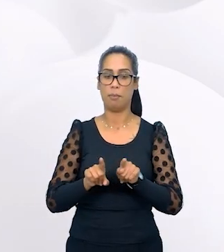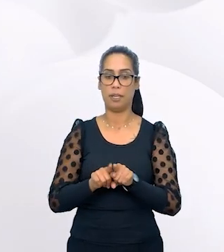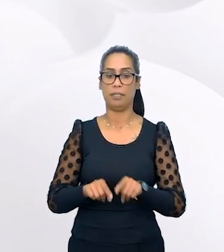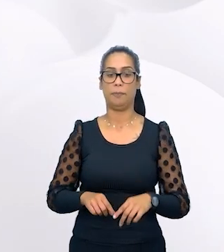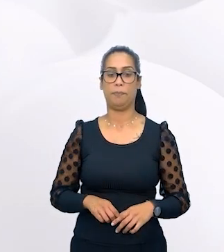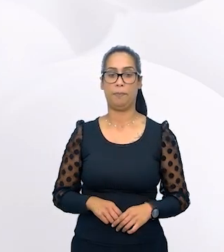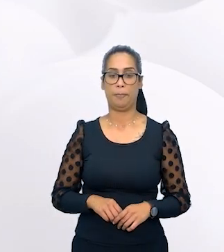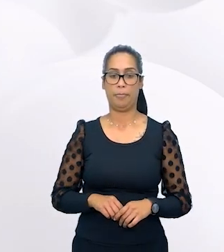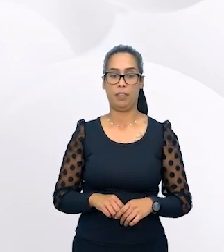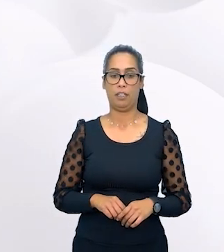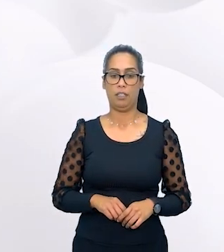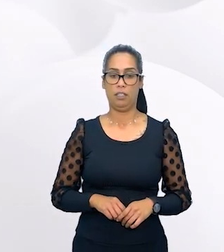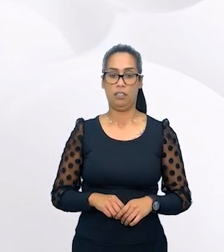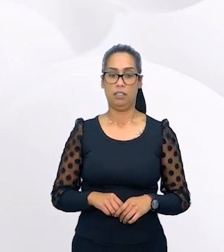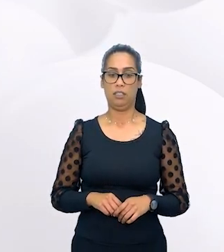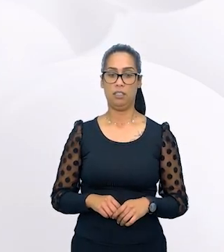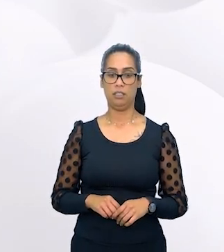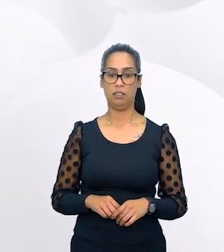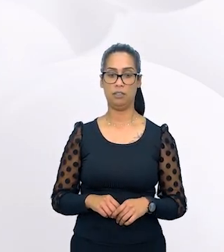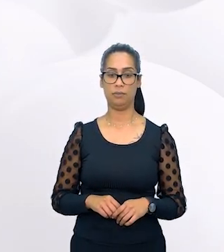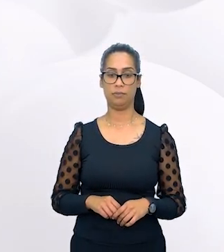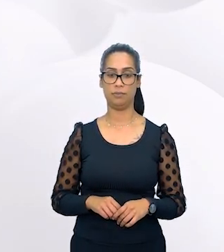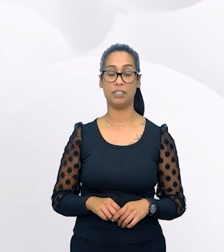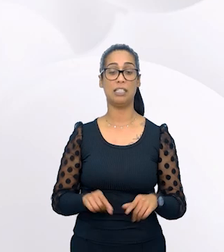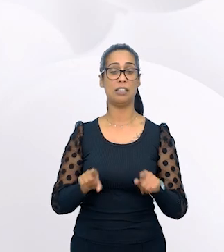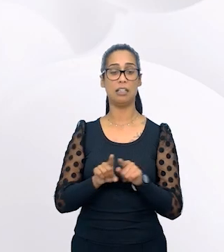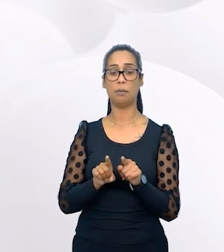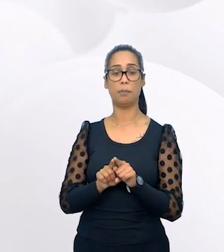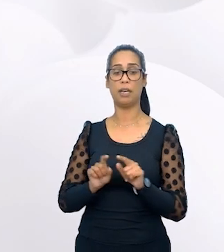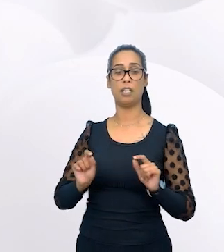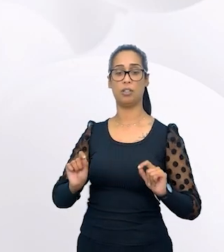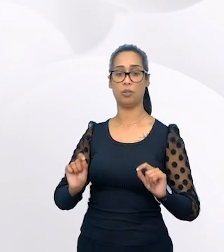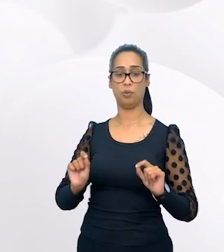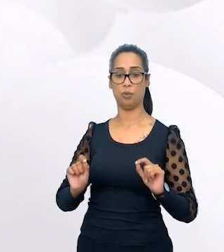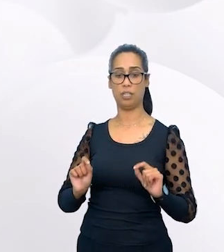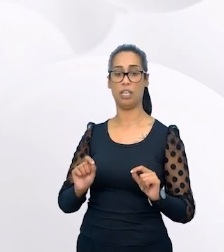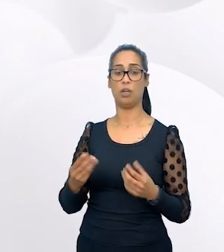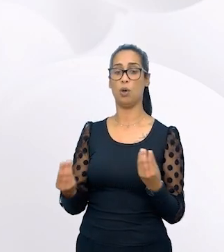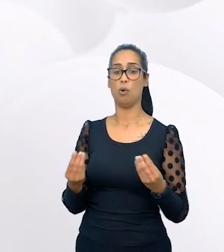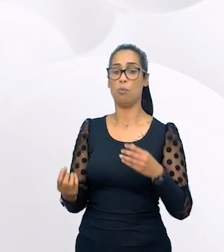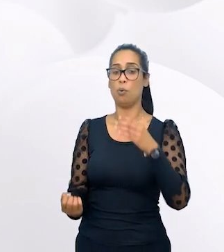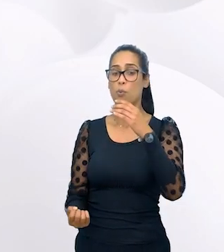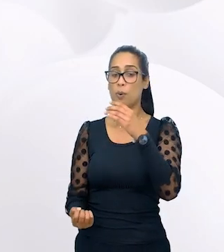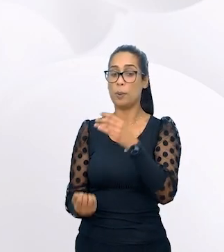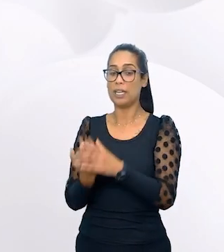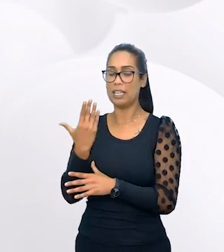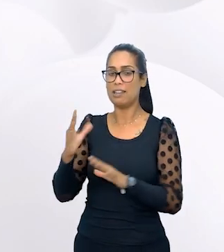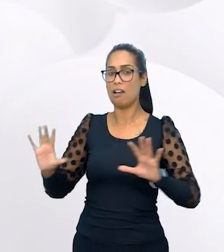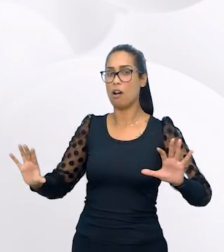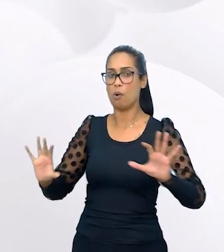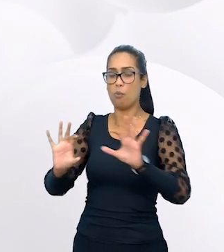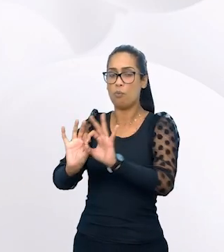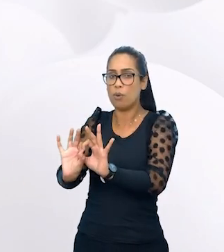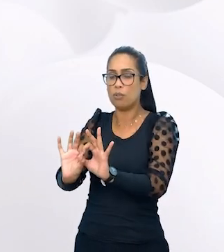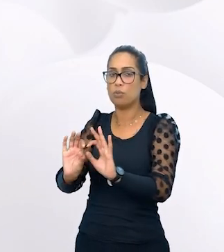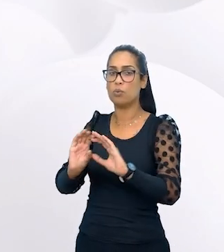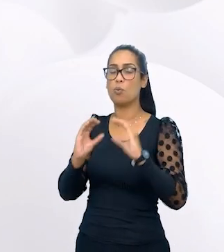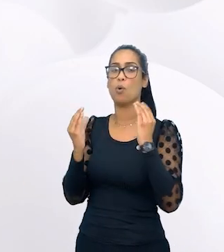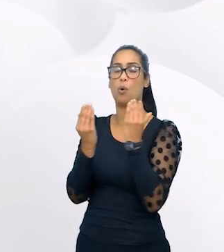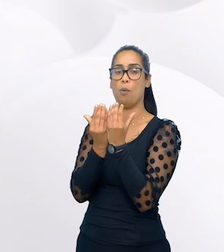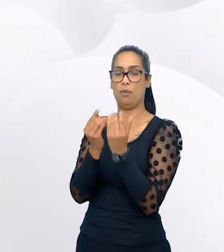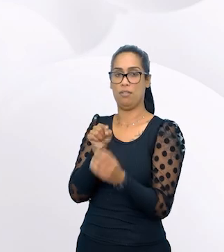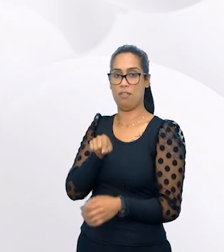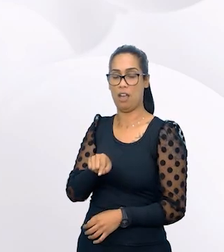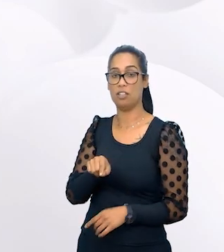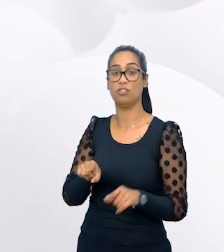A criticidade e a politização para criar pertencimento e vínculos com a comunidade, priorizar